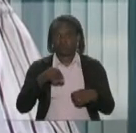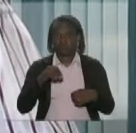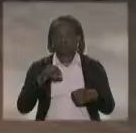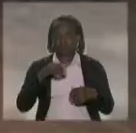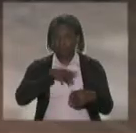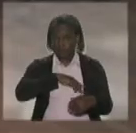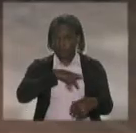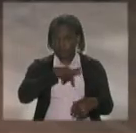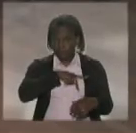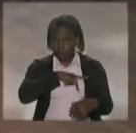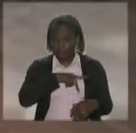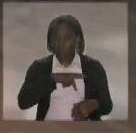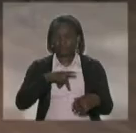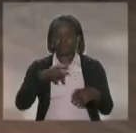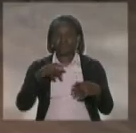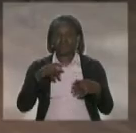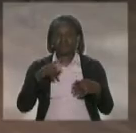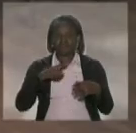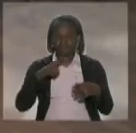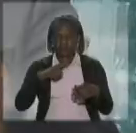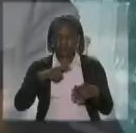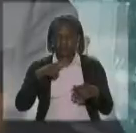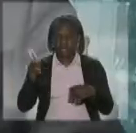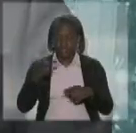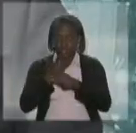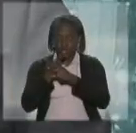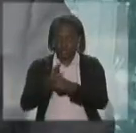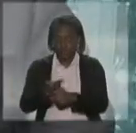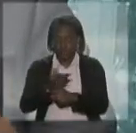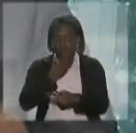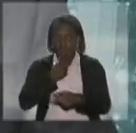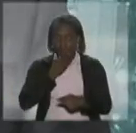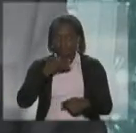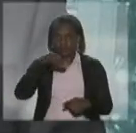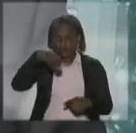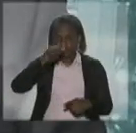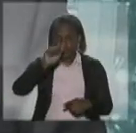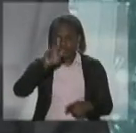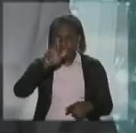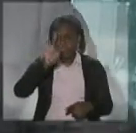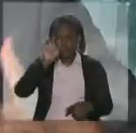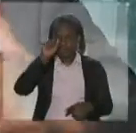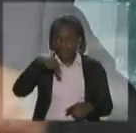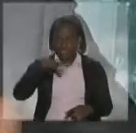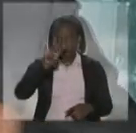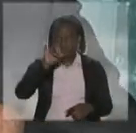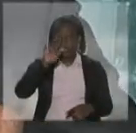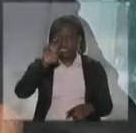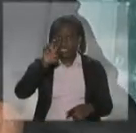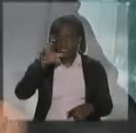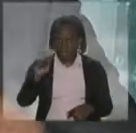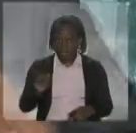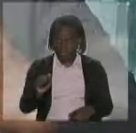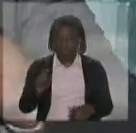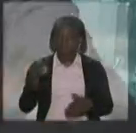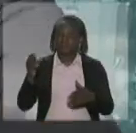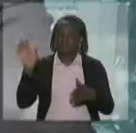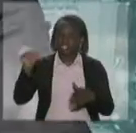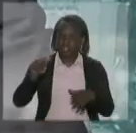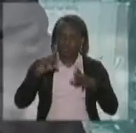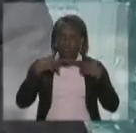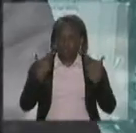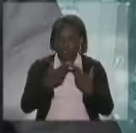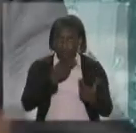o ministério público através do seu procurador geral doutor marfan vira traz para nós uma reunião na